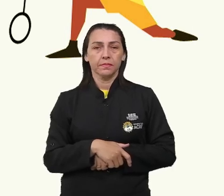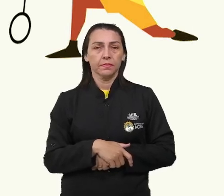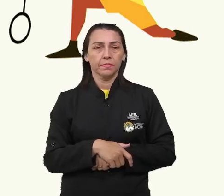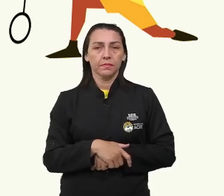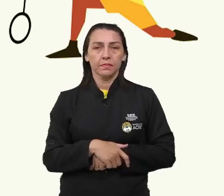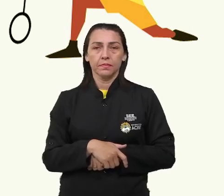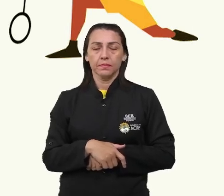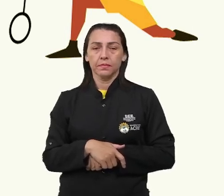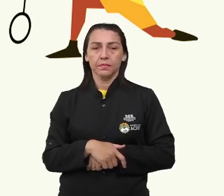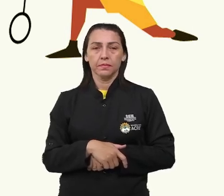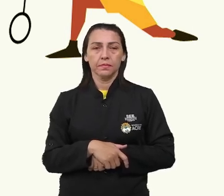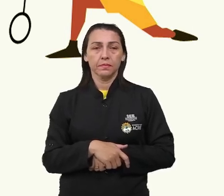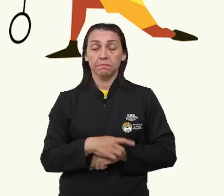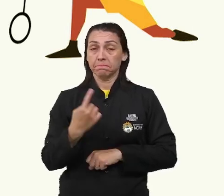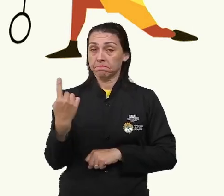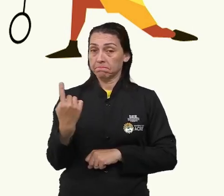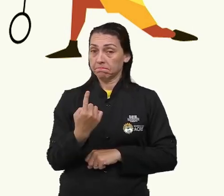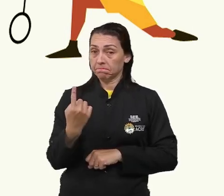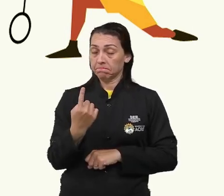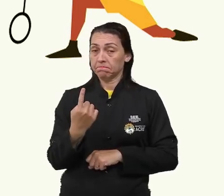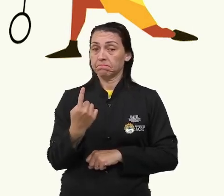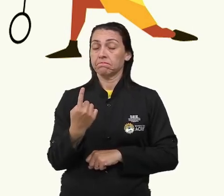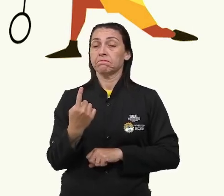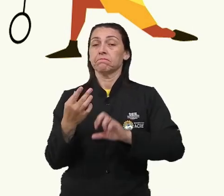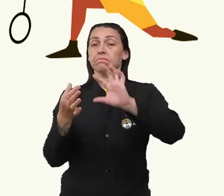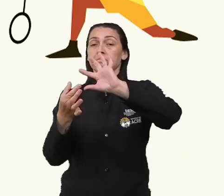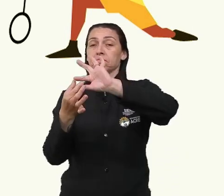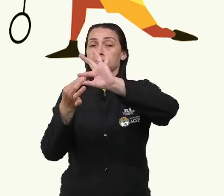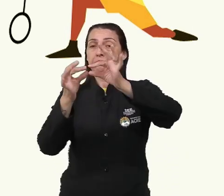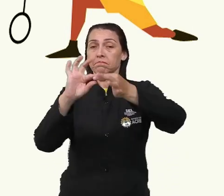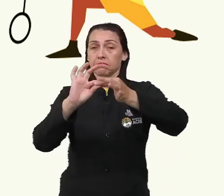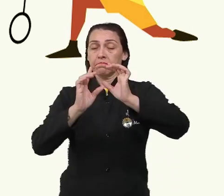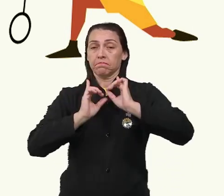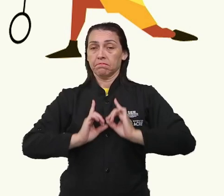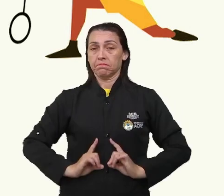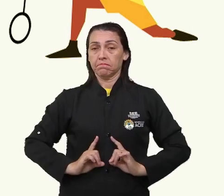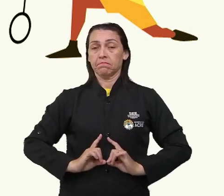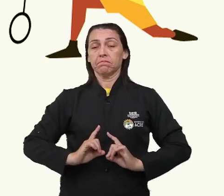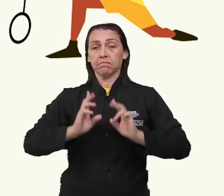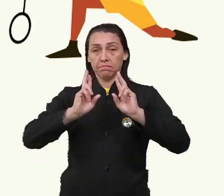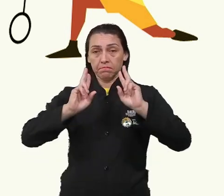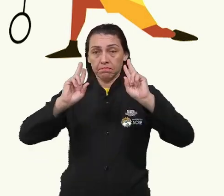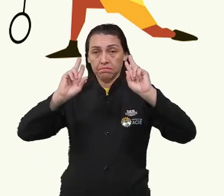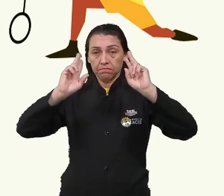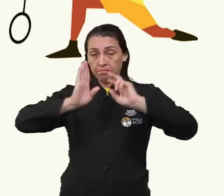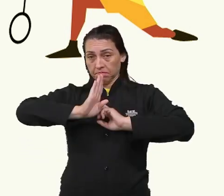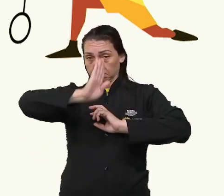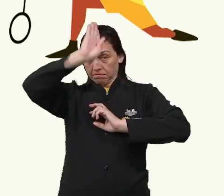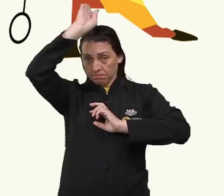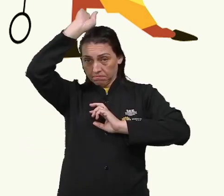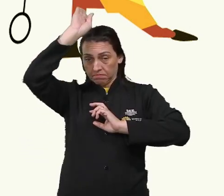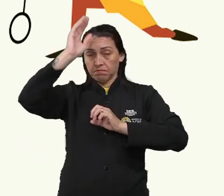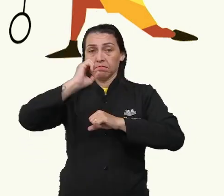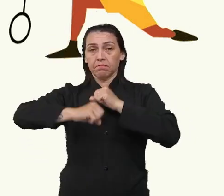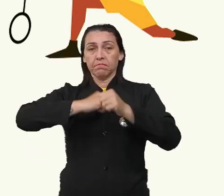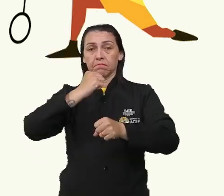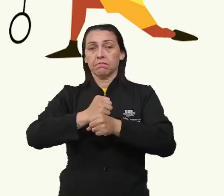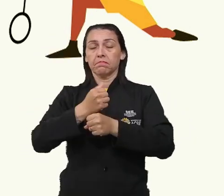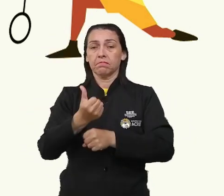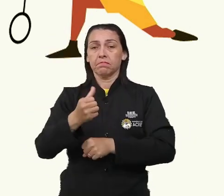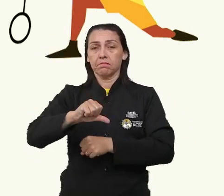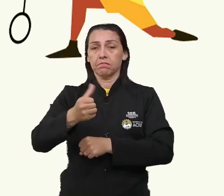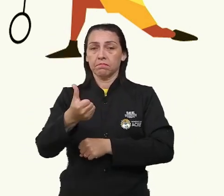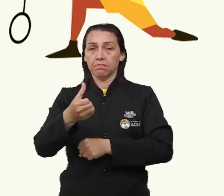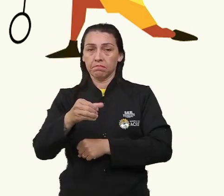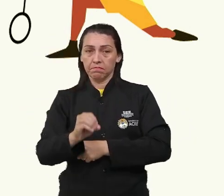1960. A primeira edição dos Jogos Paralímpicos foi em Roma, no ano de